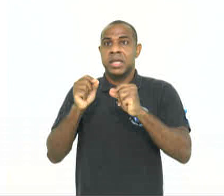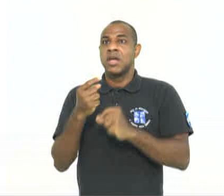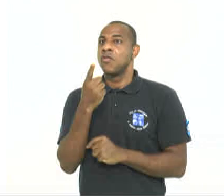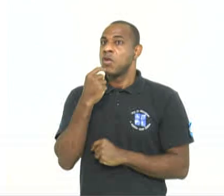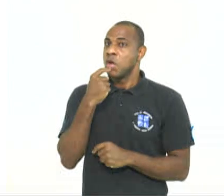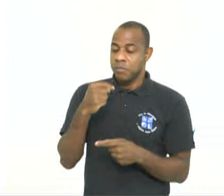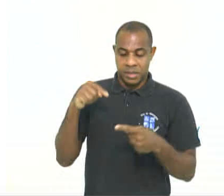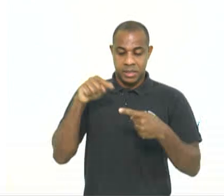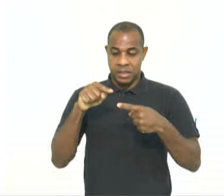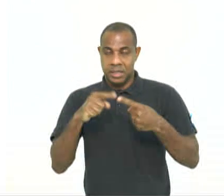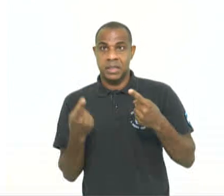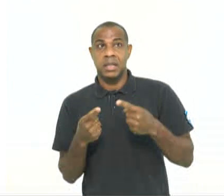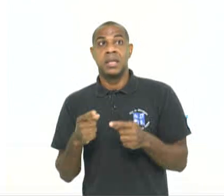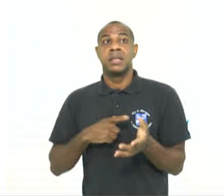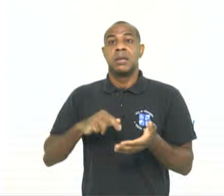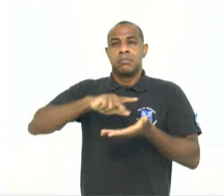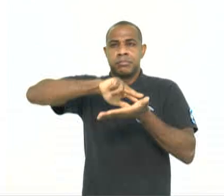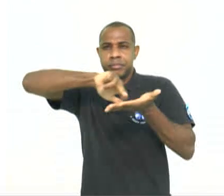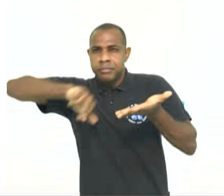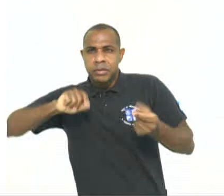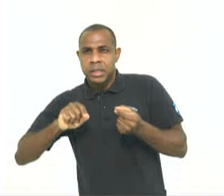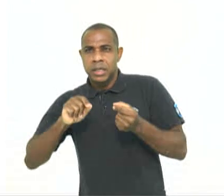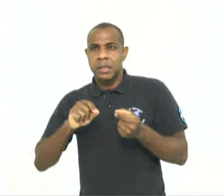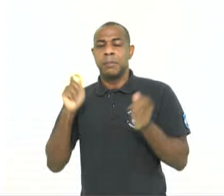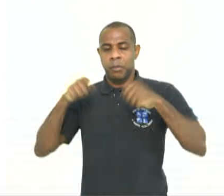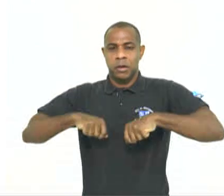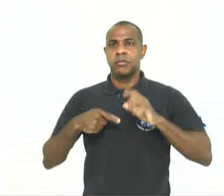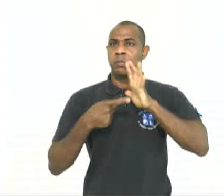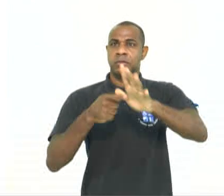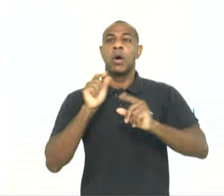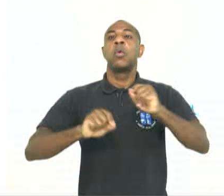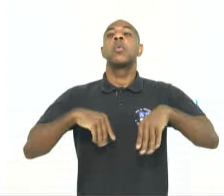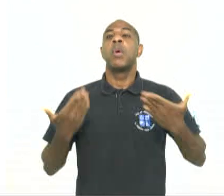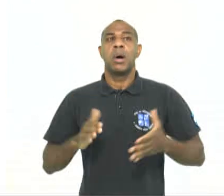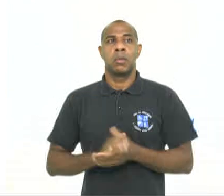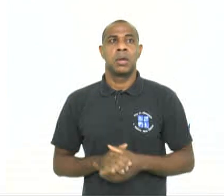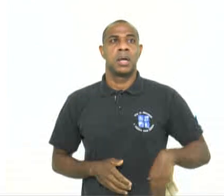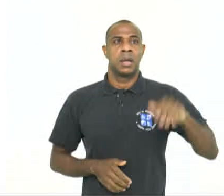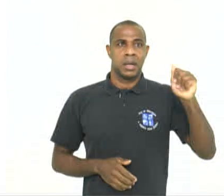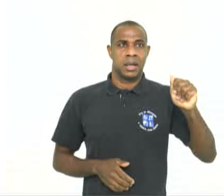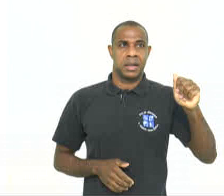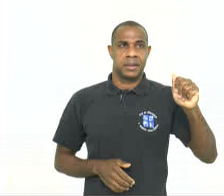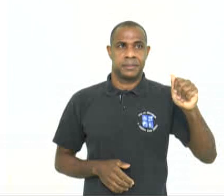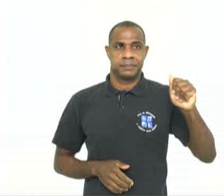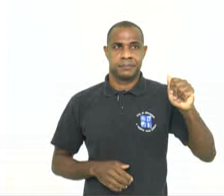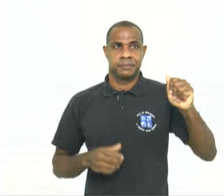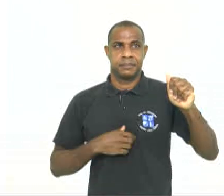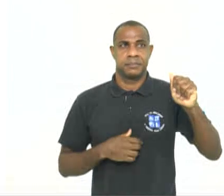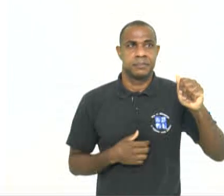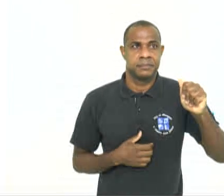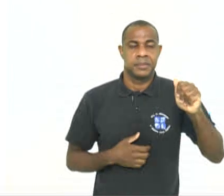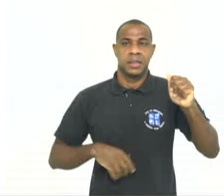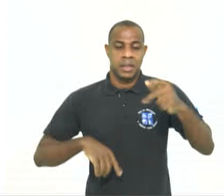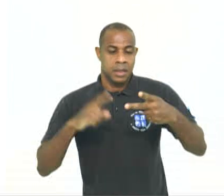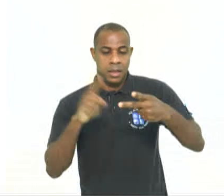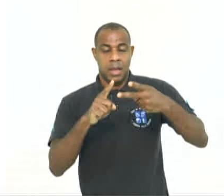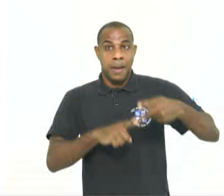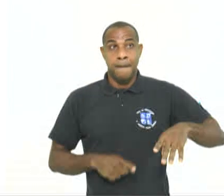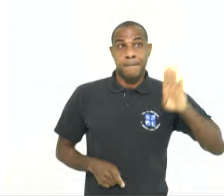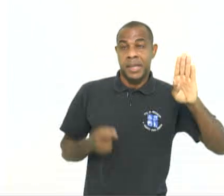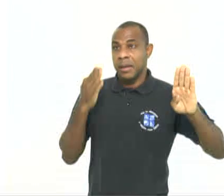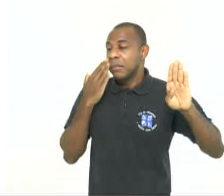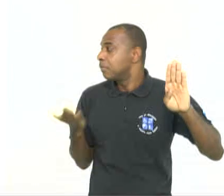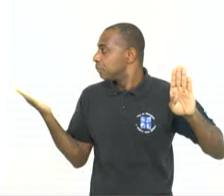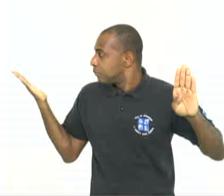vermelha. Entre os elementos figurados, podemos citar letra A, hemácias, osteócitos e condrócitos. Letra